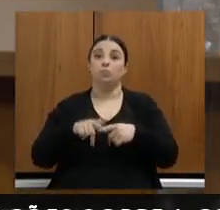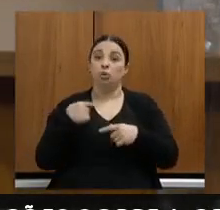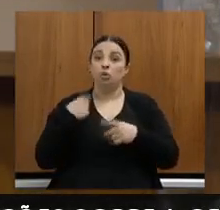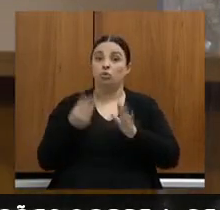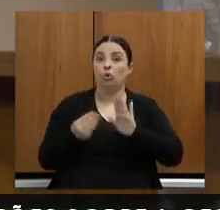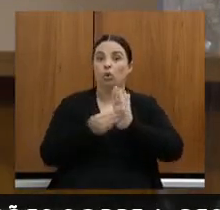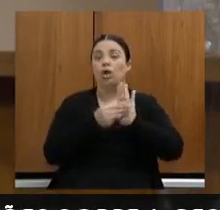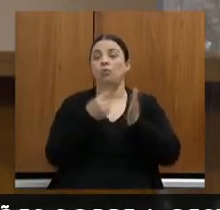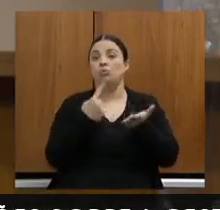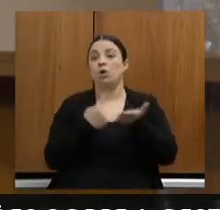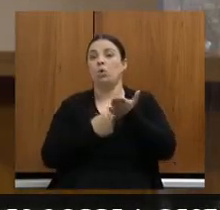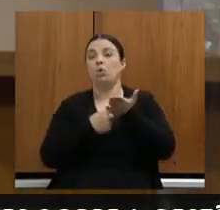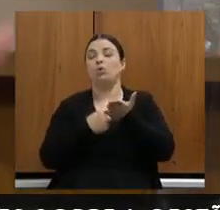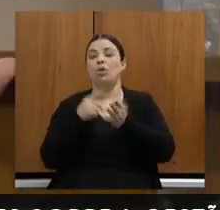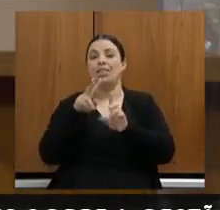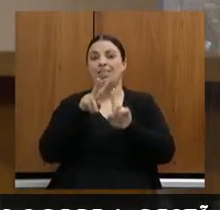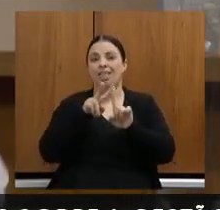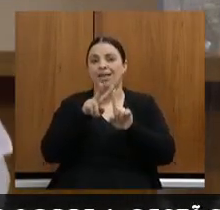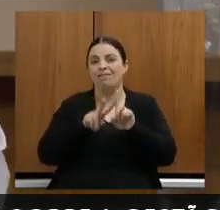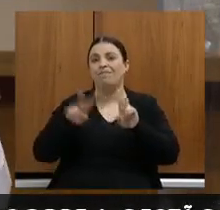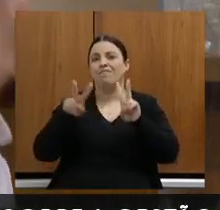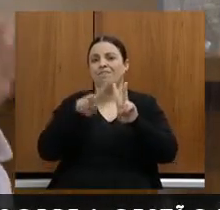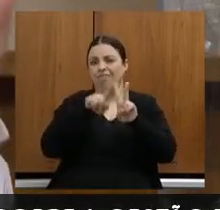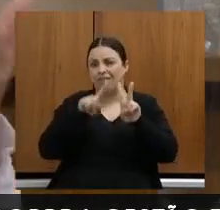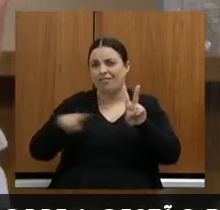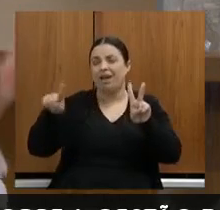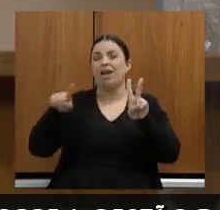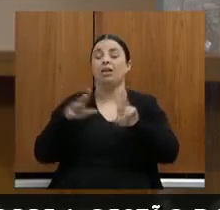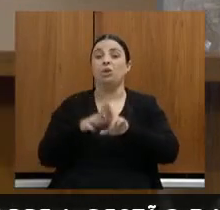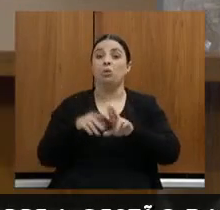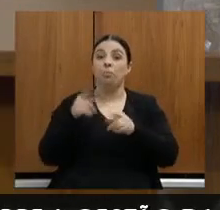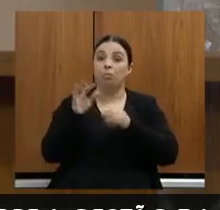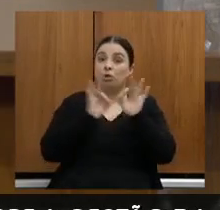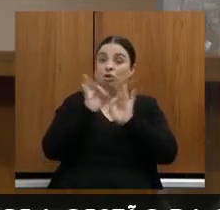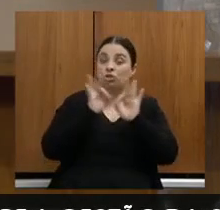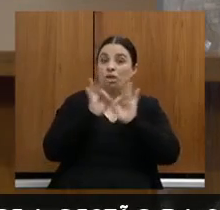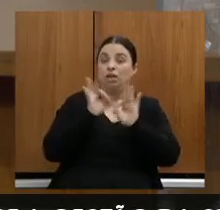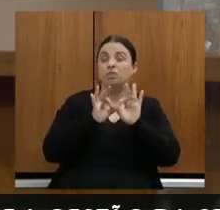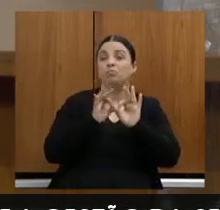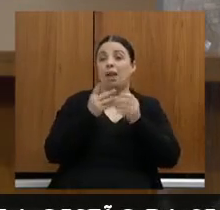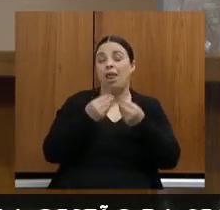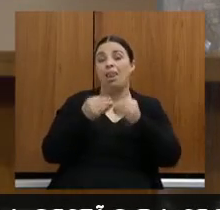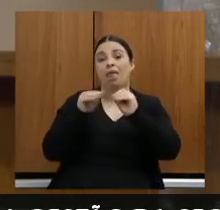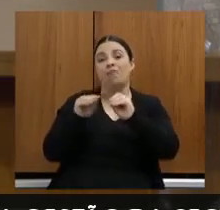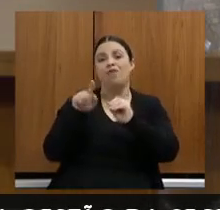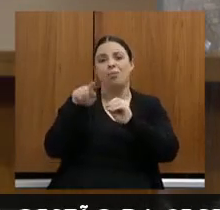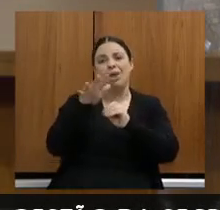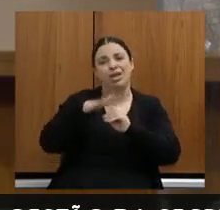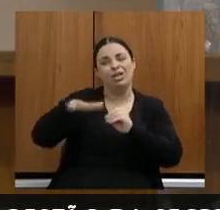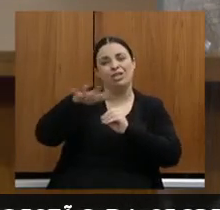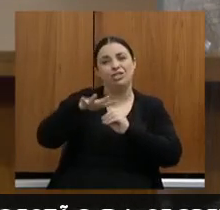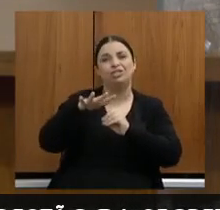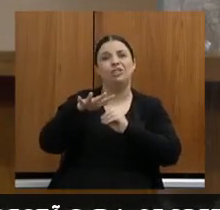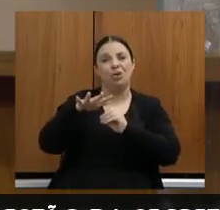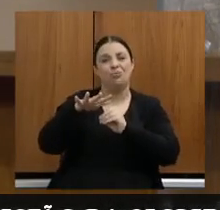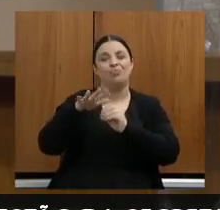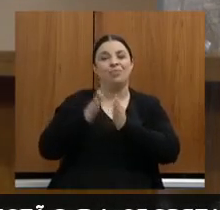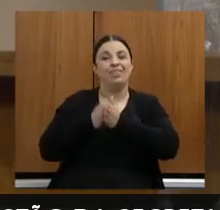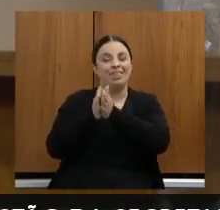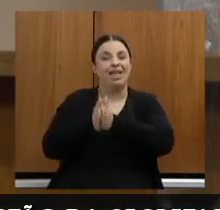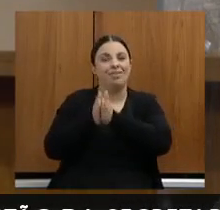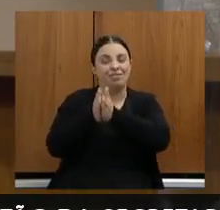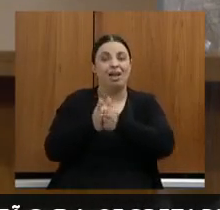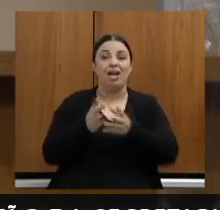Vale projetos para ir para me levar a biofábrica aqui para Brumadinho e região metropolitana exatamente para poder